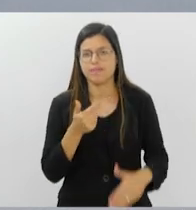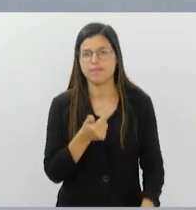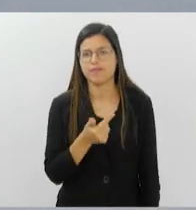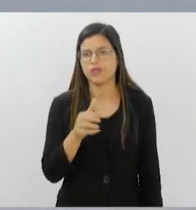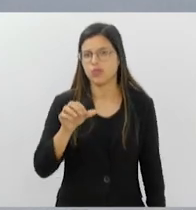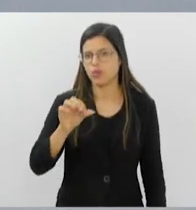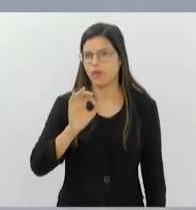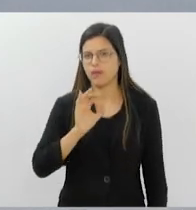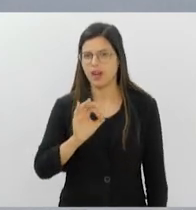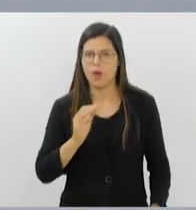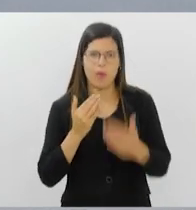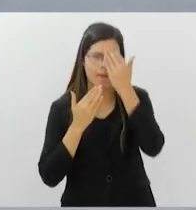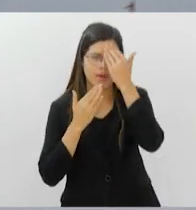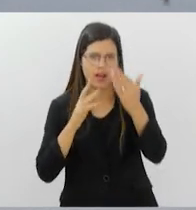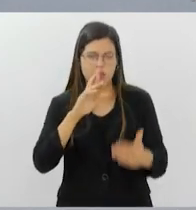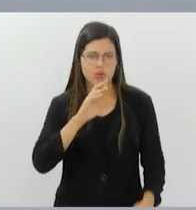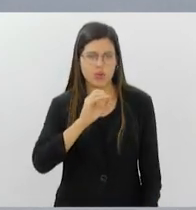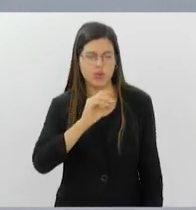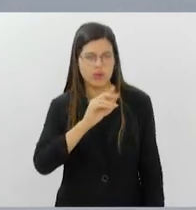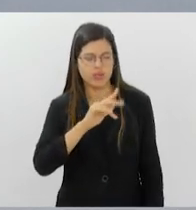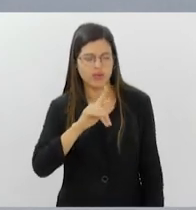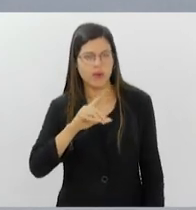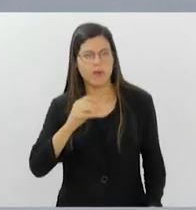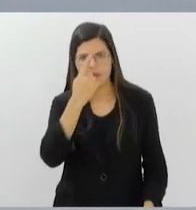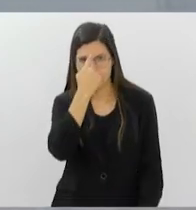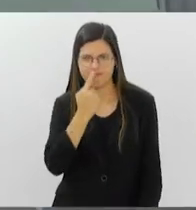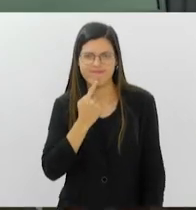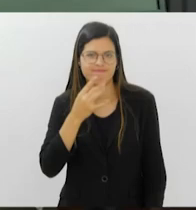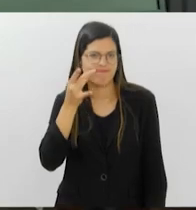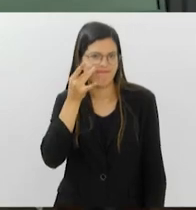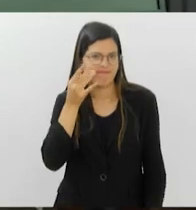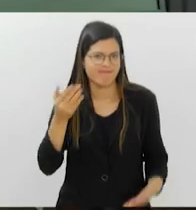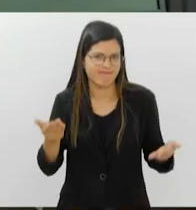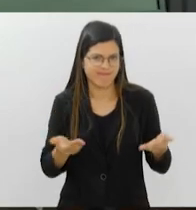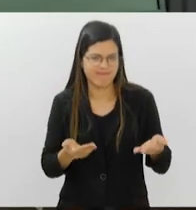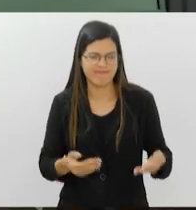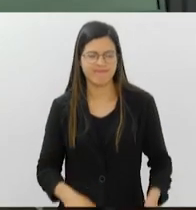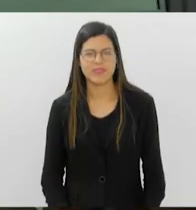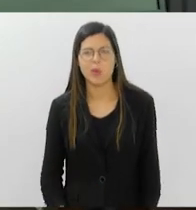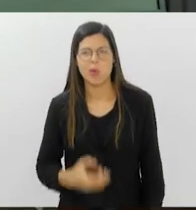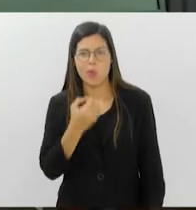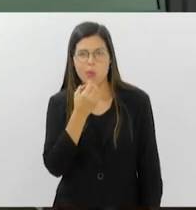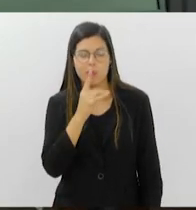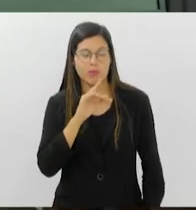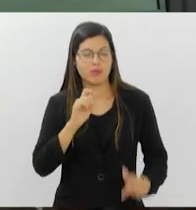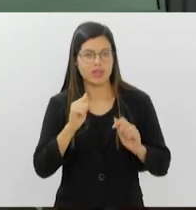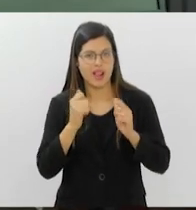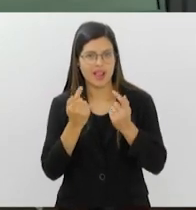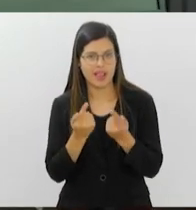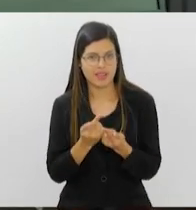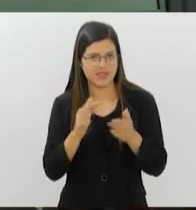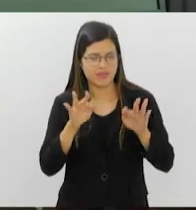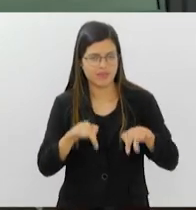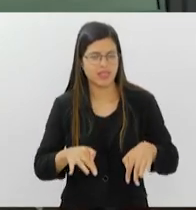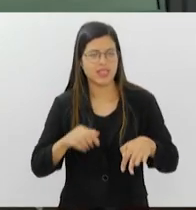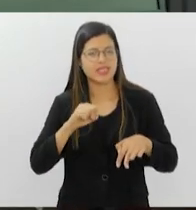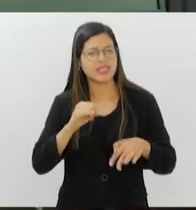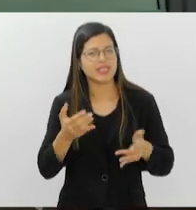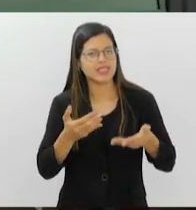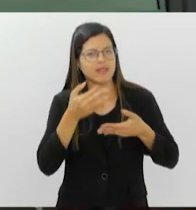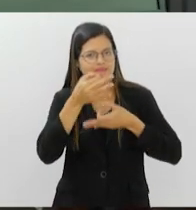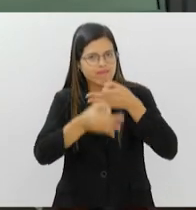29º Obrigado Rodrigo Melo pela imagens ao vivo de hoje o bom dia Aler termina aqui se você quiser enviar sugestões